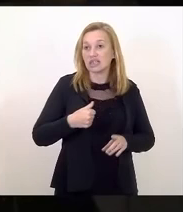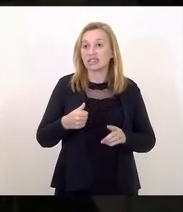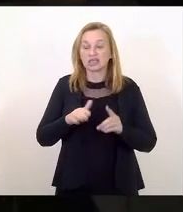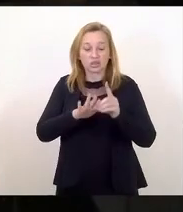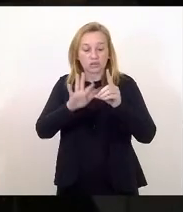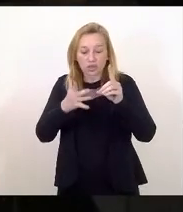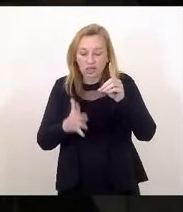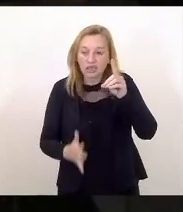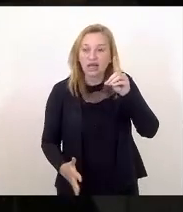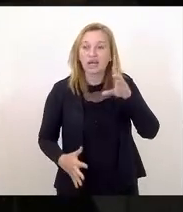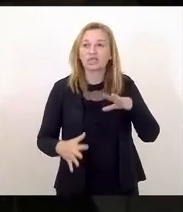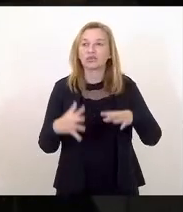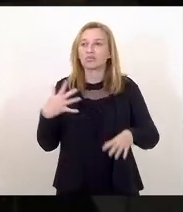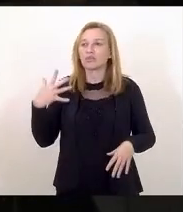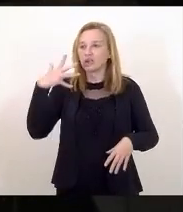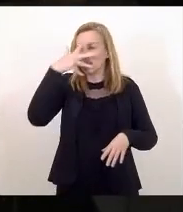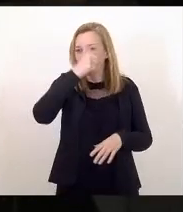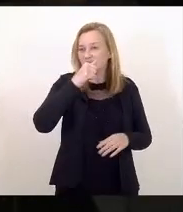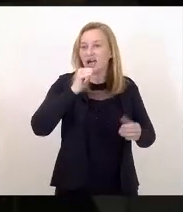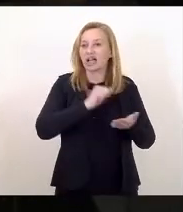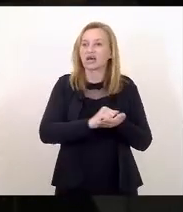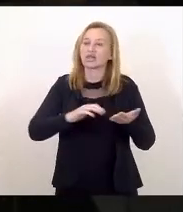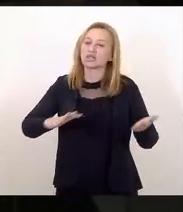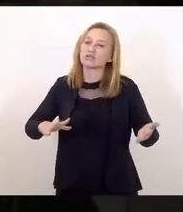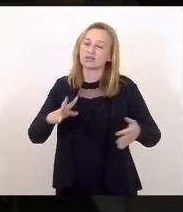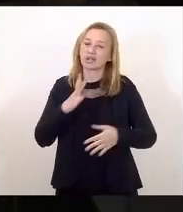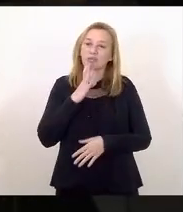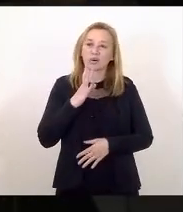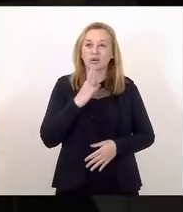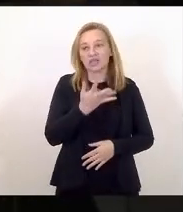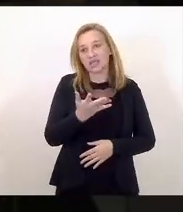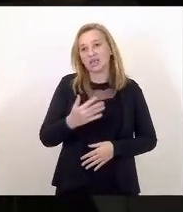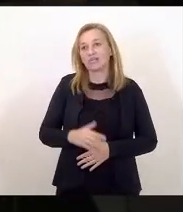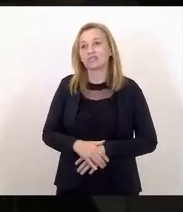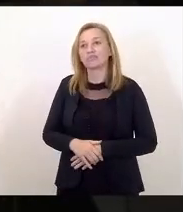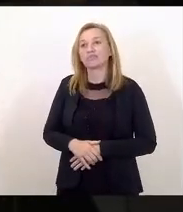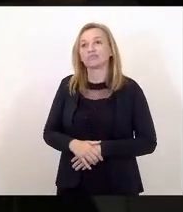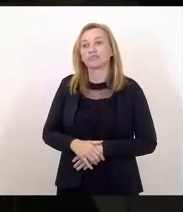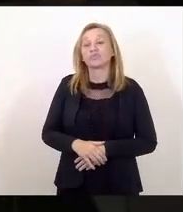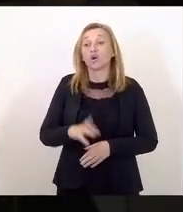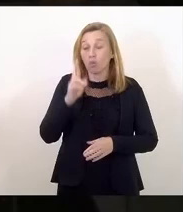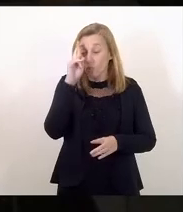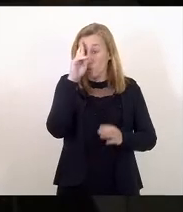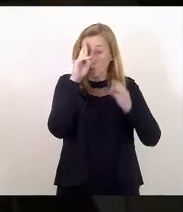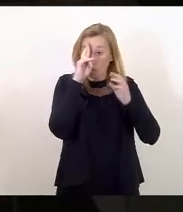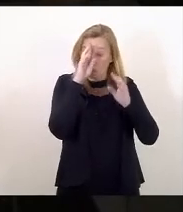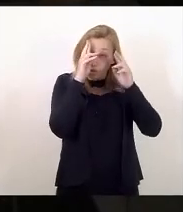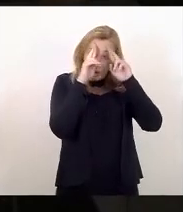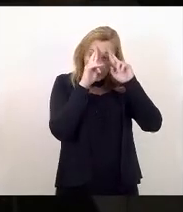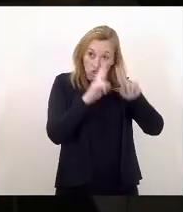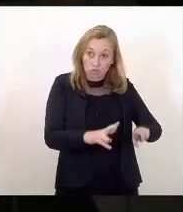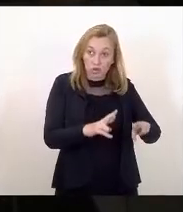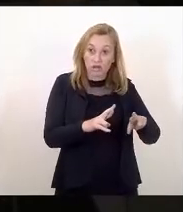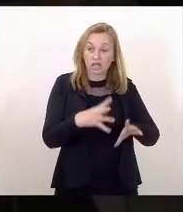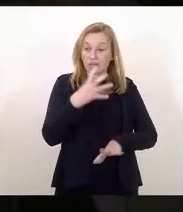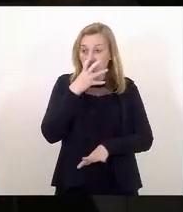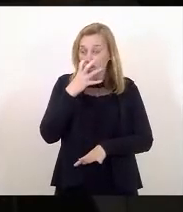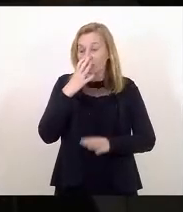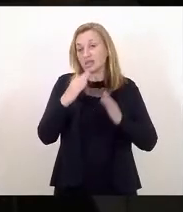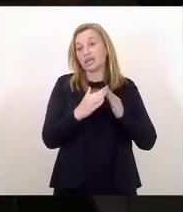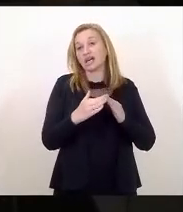solenidade, uma linda atividade para reconhecer o respeito e admiração desta Casa